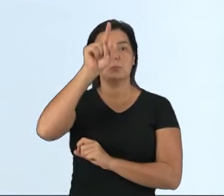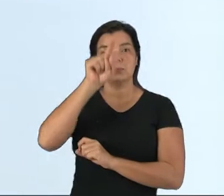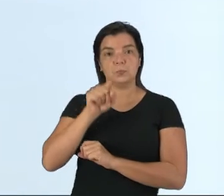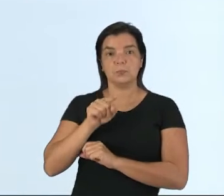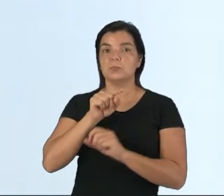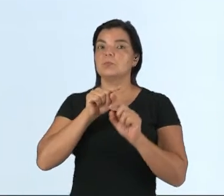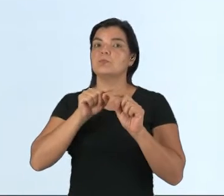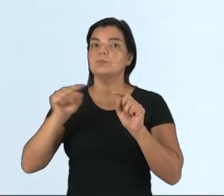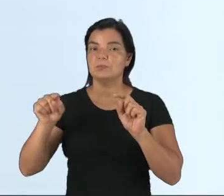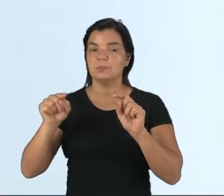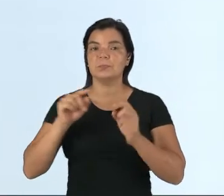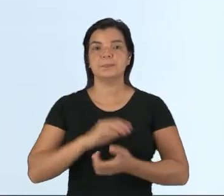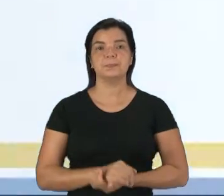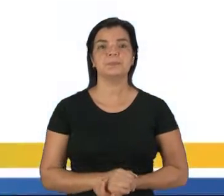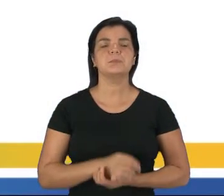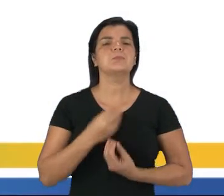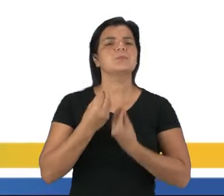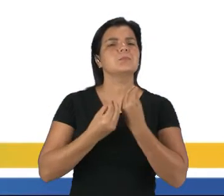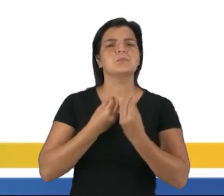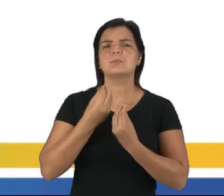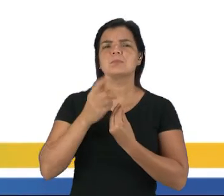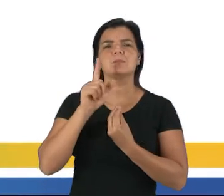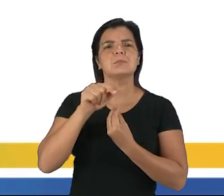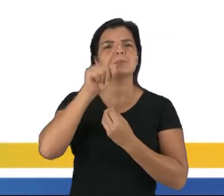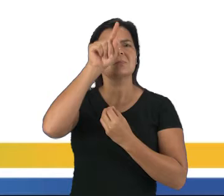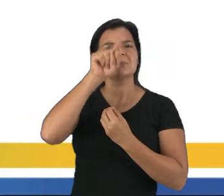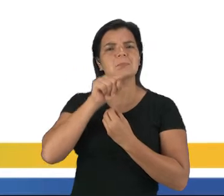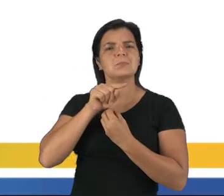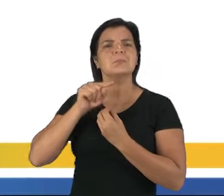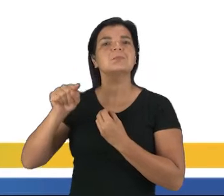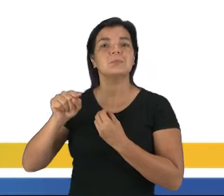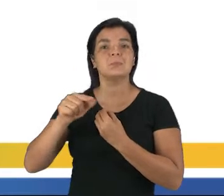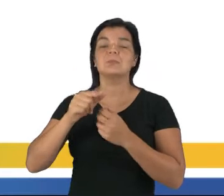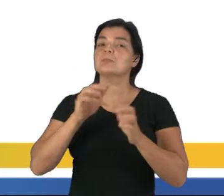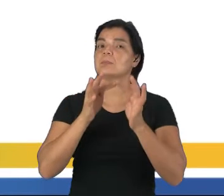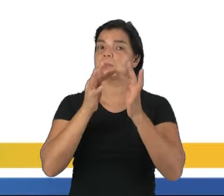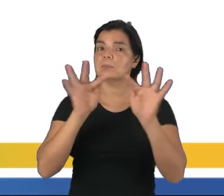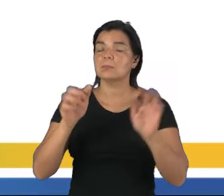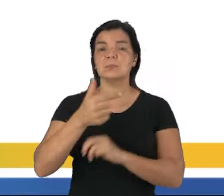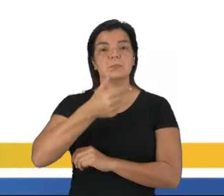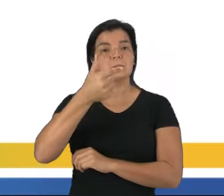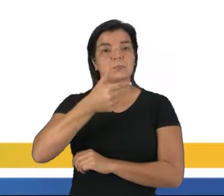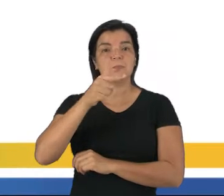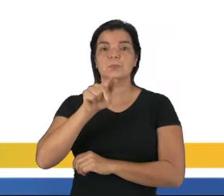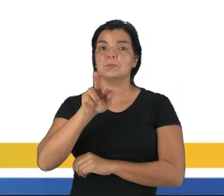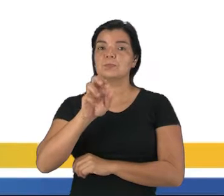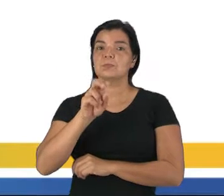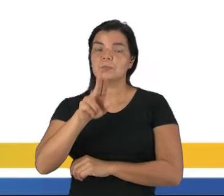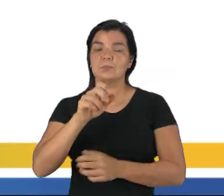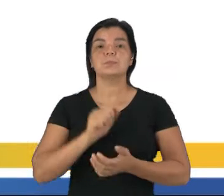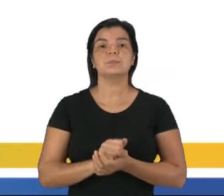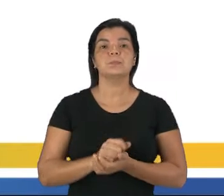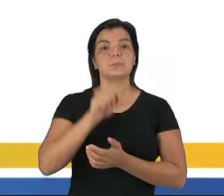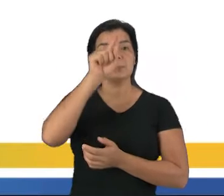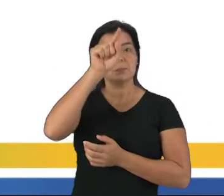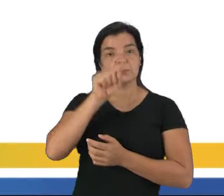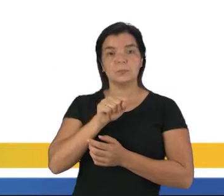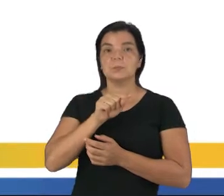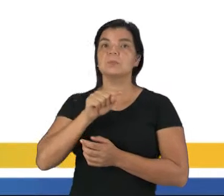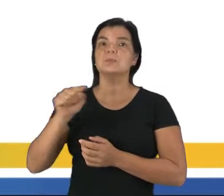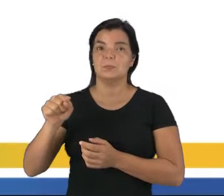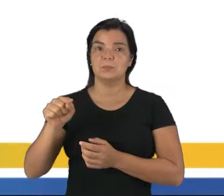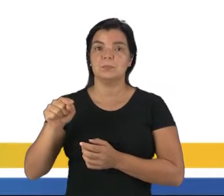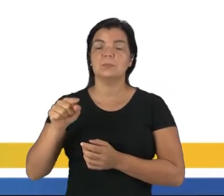certo? Então, como é que é o gráfico da função quadrática ou função do segundo grau? Bom, esse gráfico ele vai ter a forma